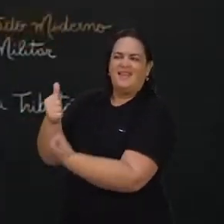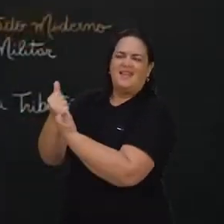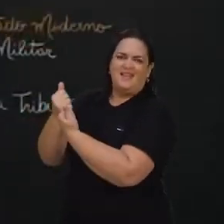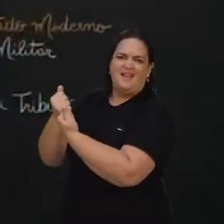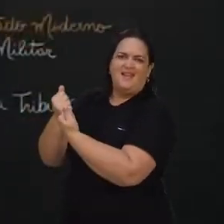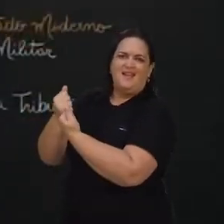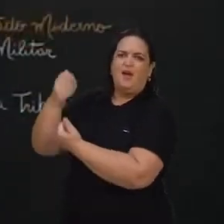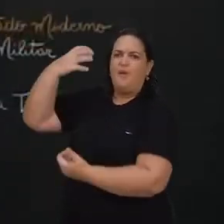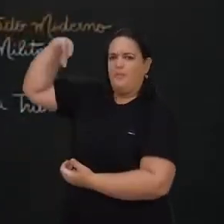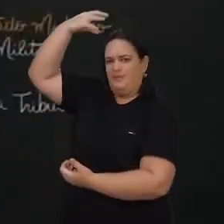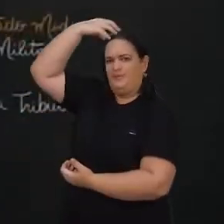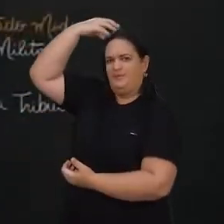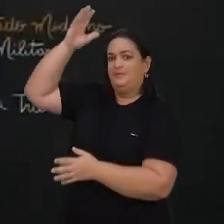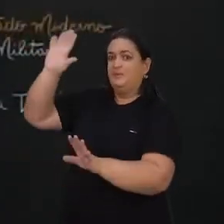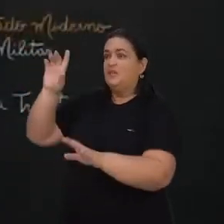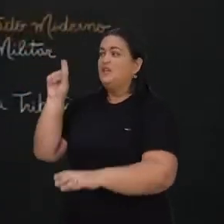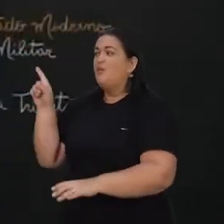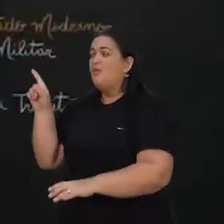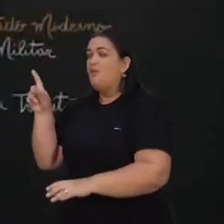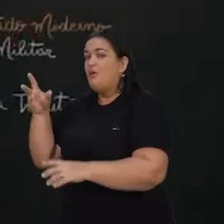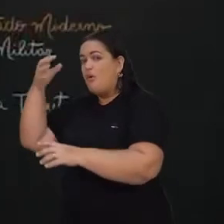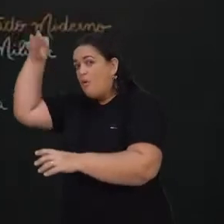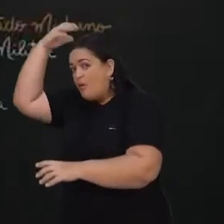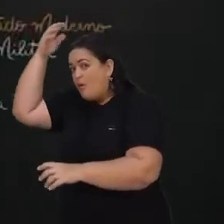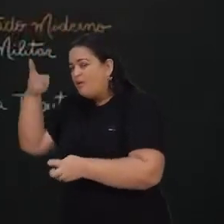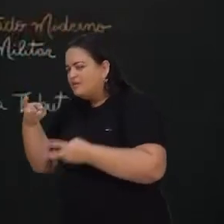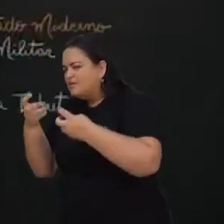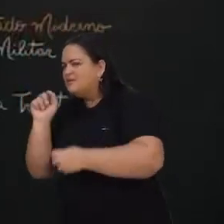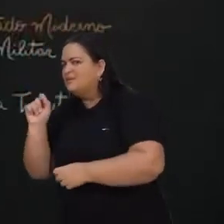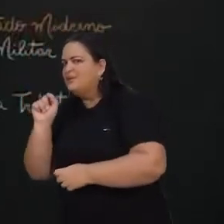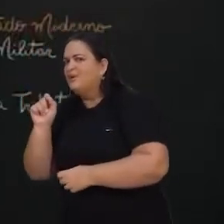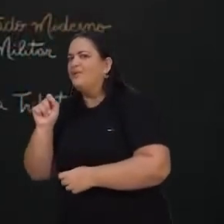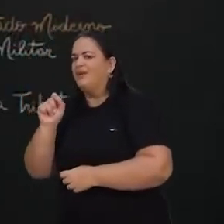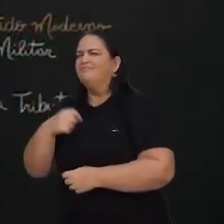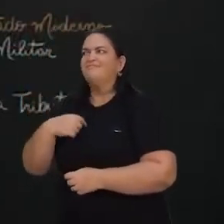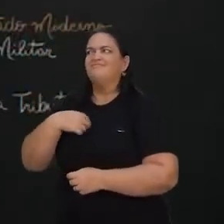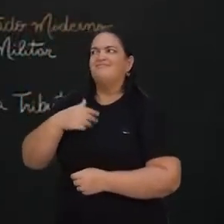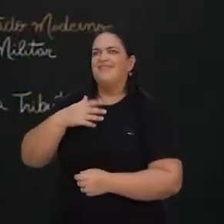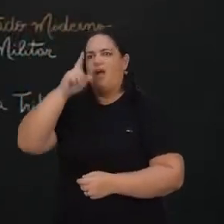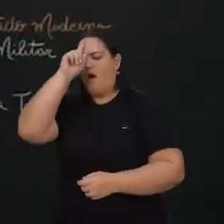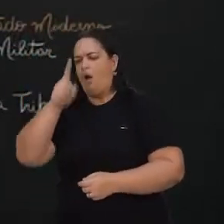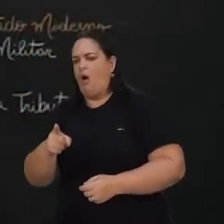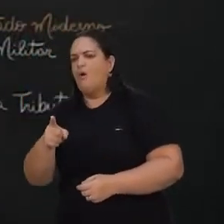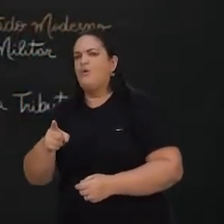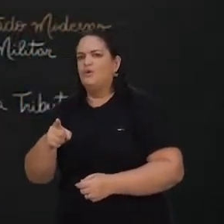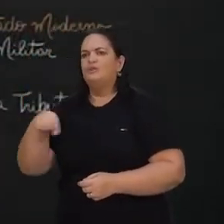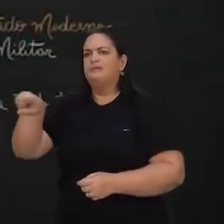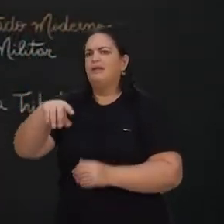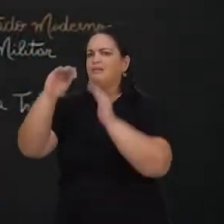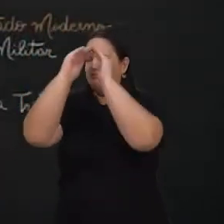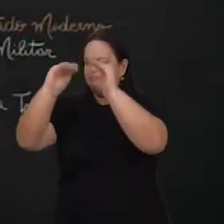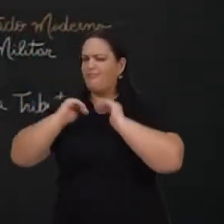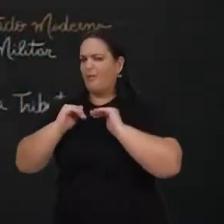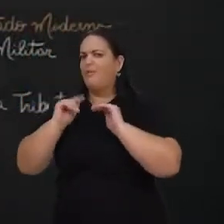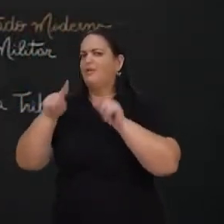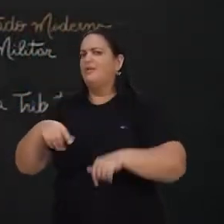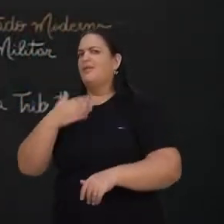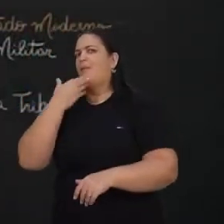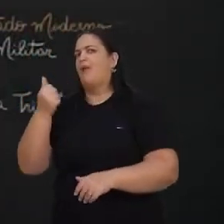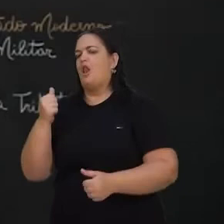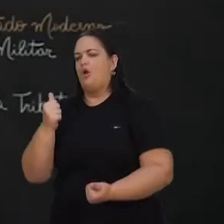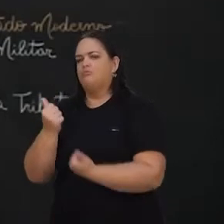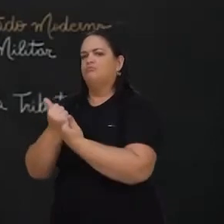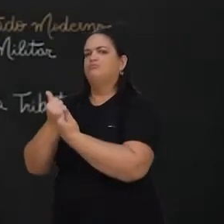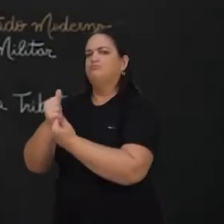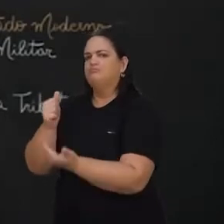para o rei, o apoio da burguesia era importante, porque era uma forma de fortalecimento da sua autoridade. O que aconteceu, então?